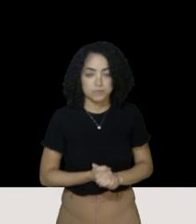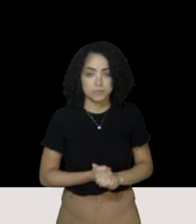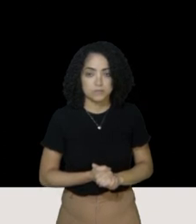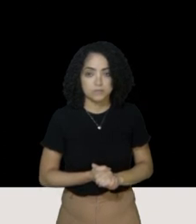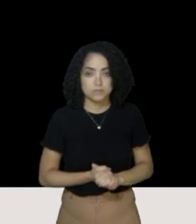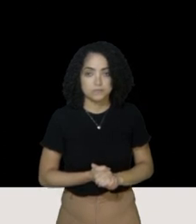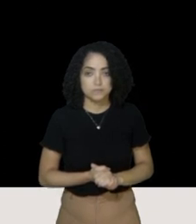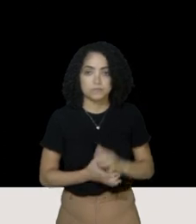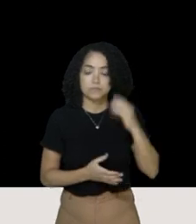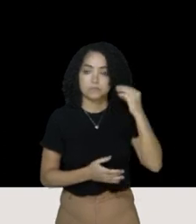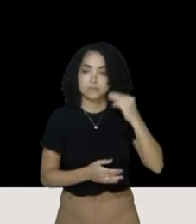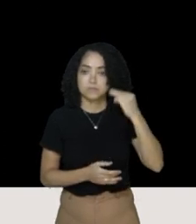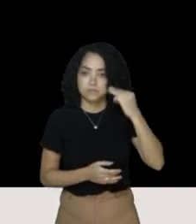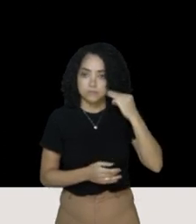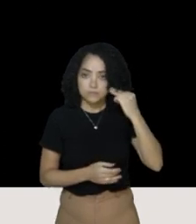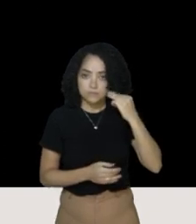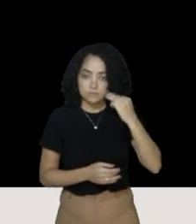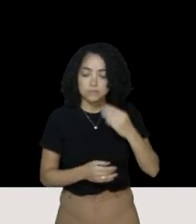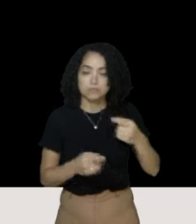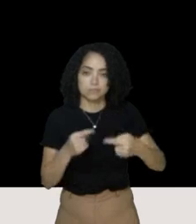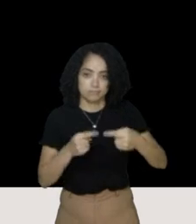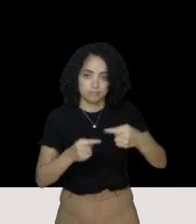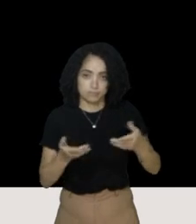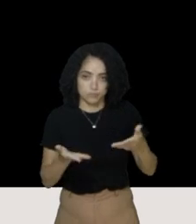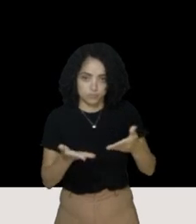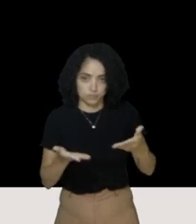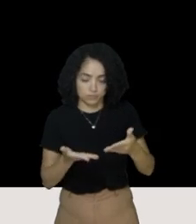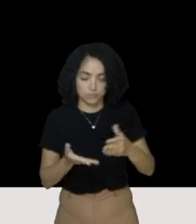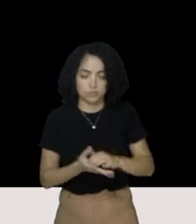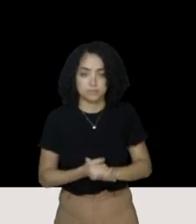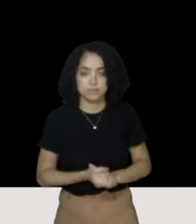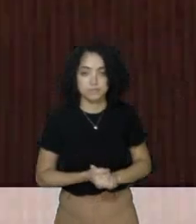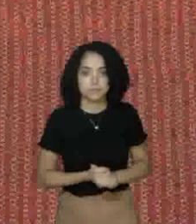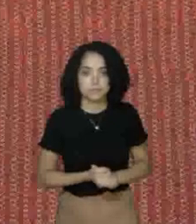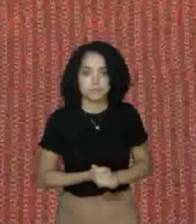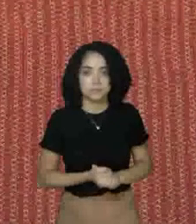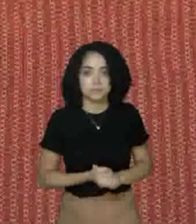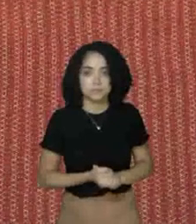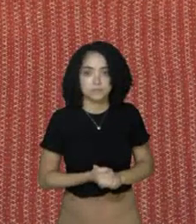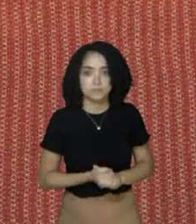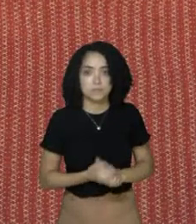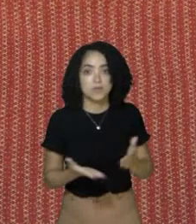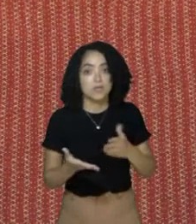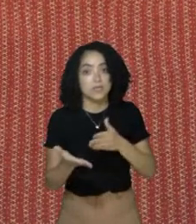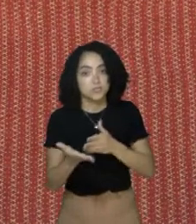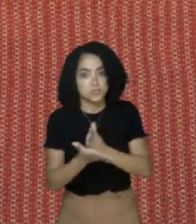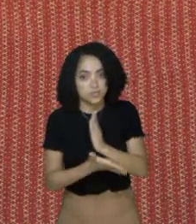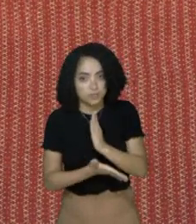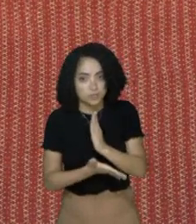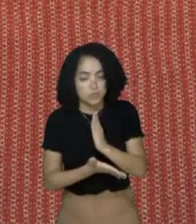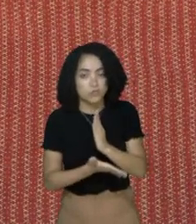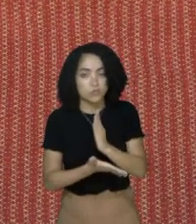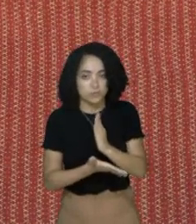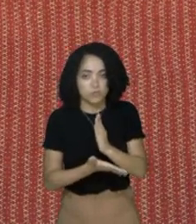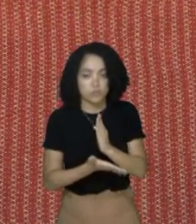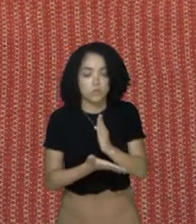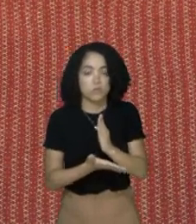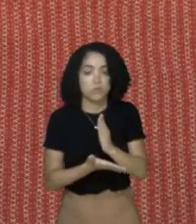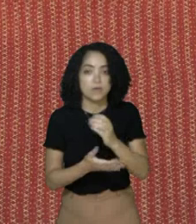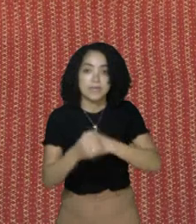Deputado Márcio Machado, para discutir. Obrigado, presidente. Nós aprovamos aqui, nobres deputados,